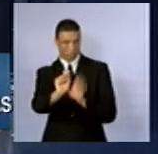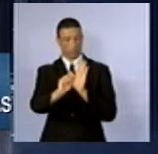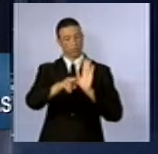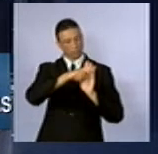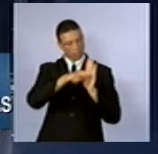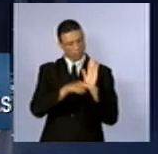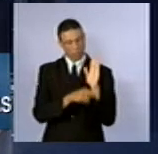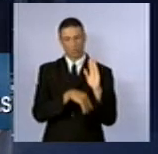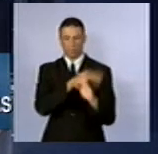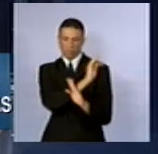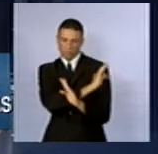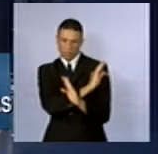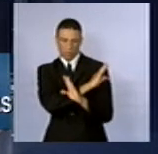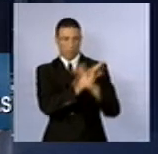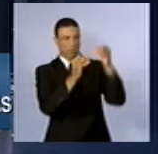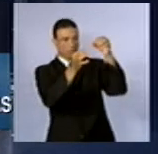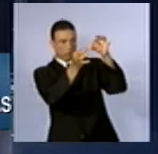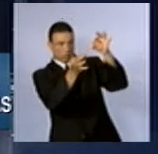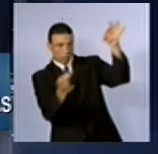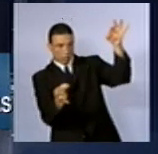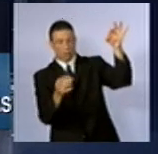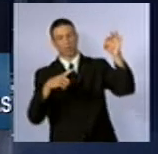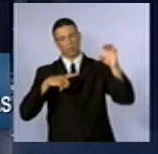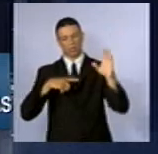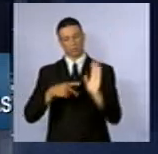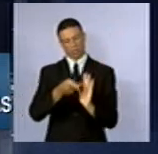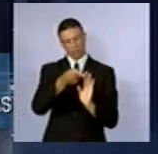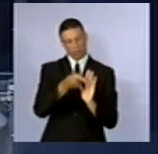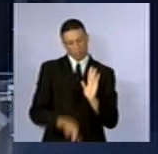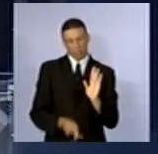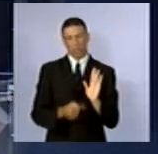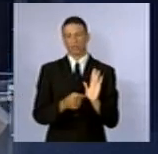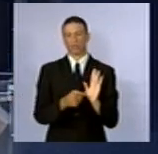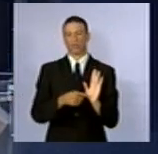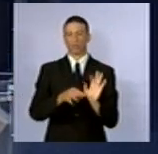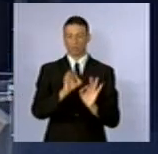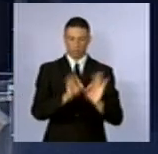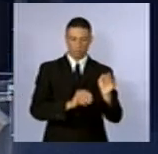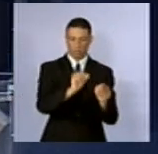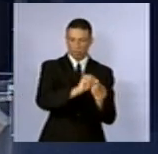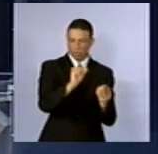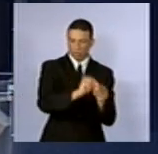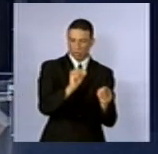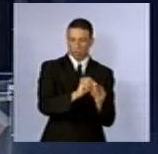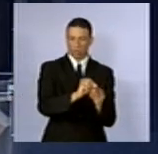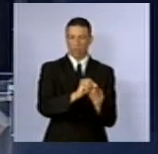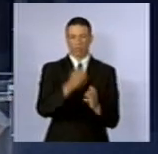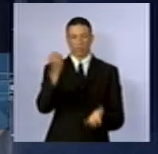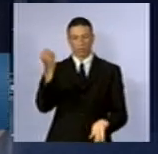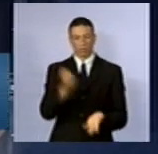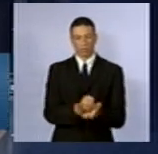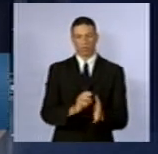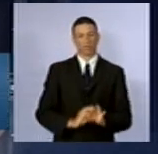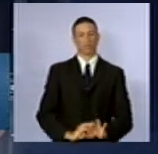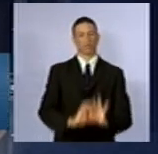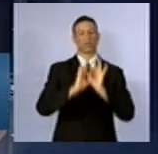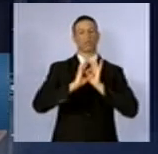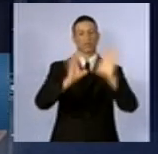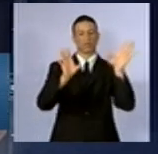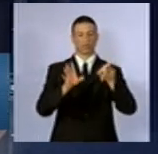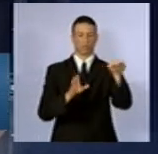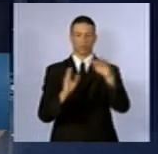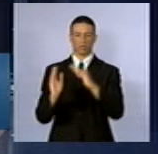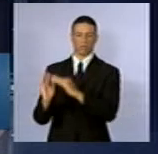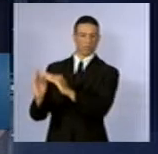técnicas, a distância dela, e o projeto ele entra em operação após a liberação dele e a garantia de